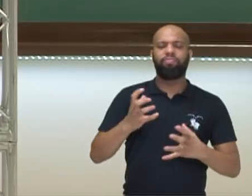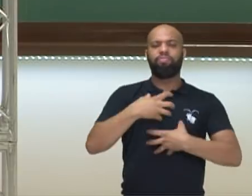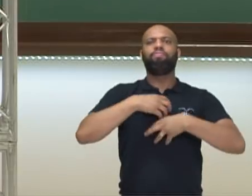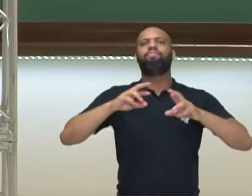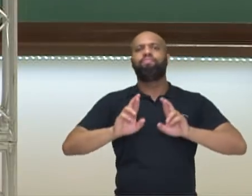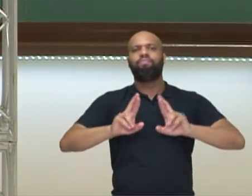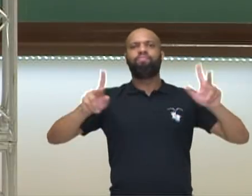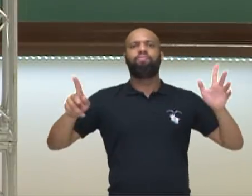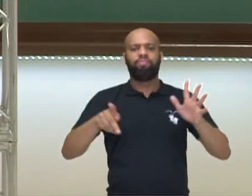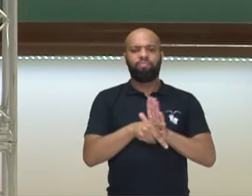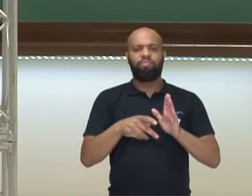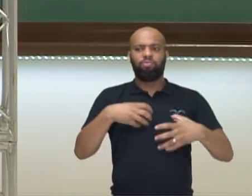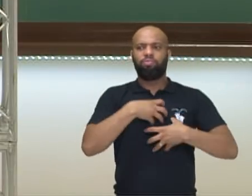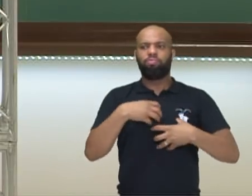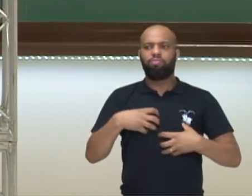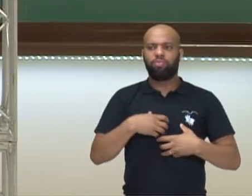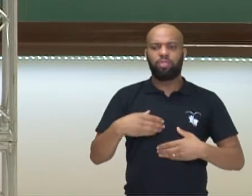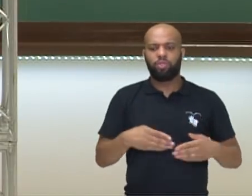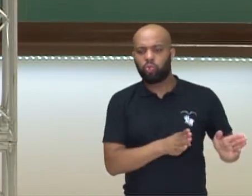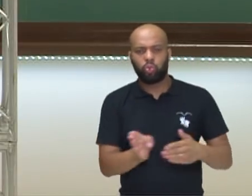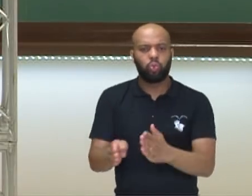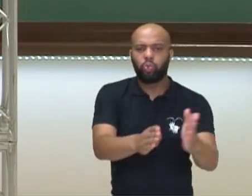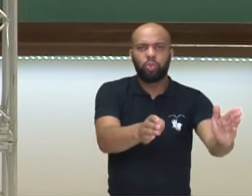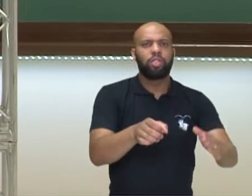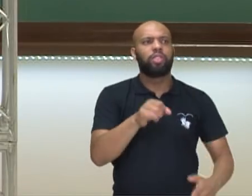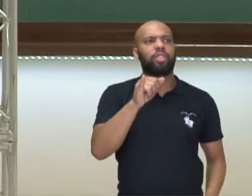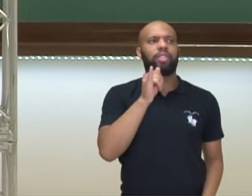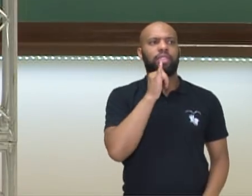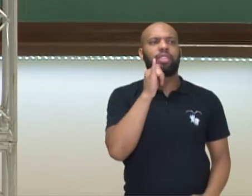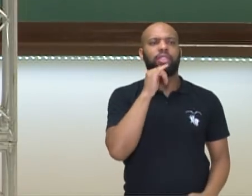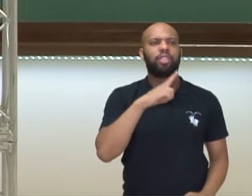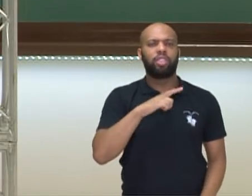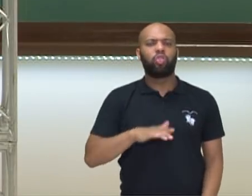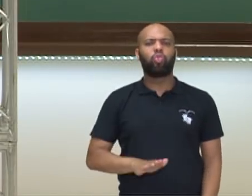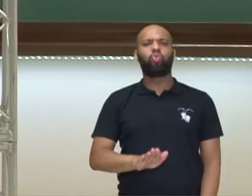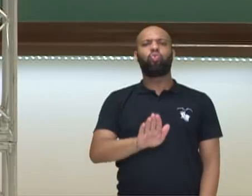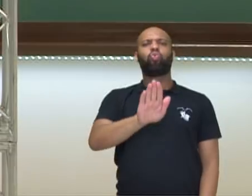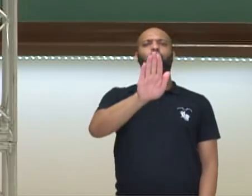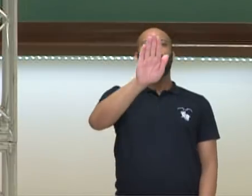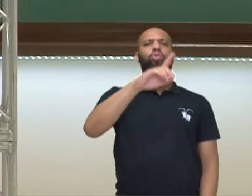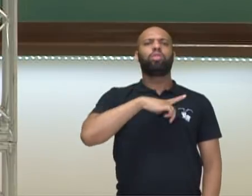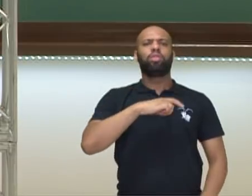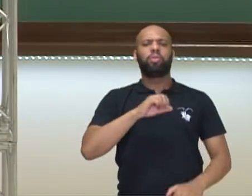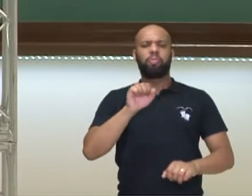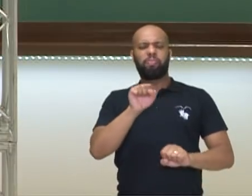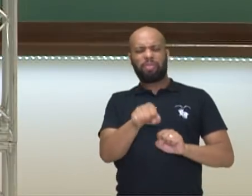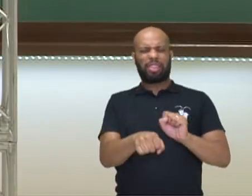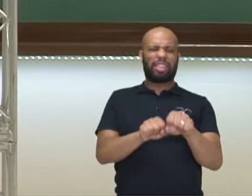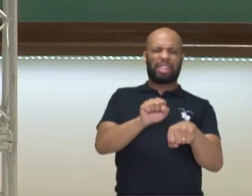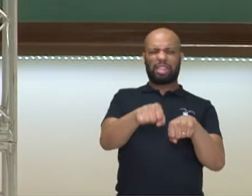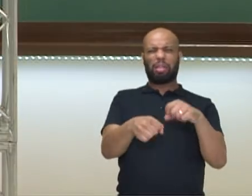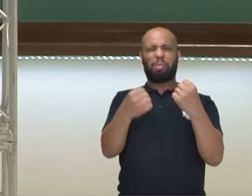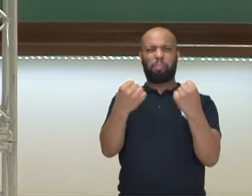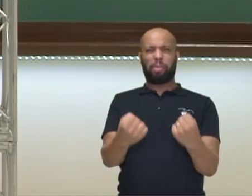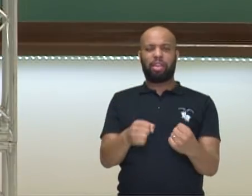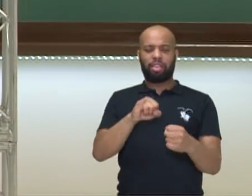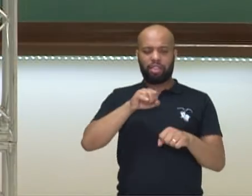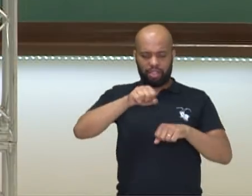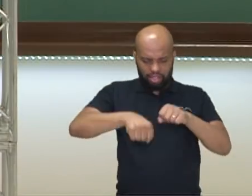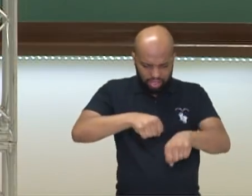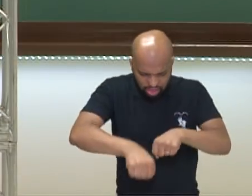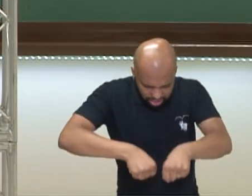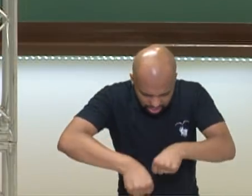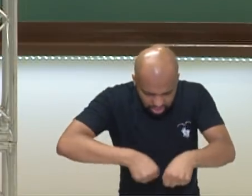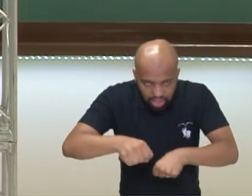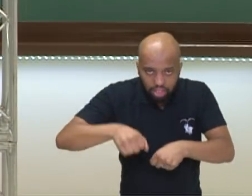de percurso, por exemplo, nessa bicicleta. Se ele está numa subida, a bicicleta vai ficar mais pesada, se ele está numa descida,